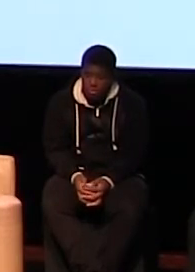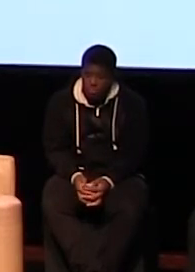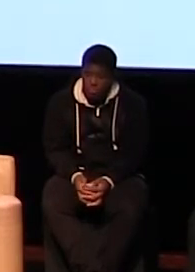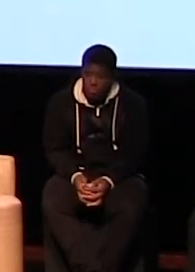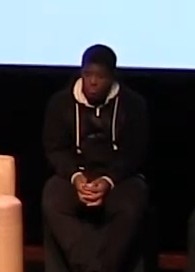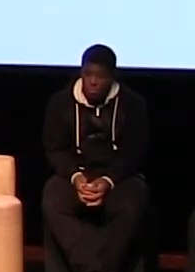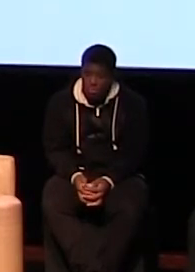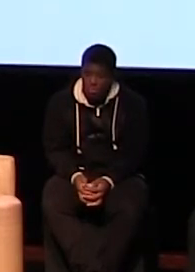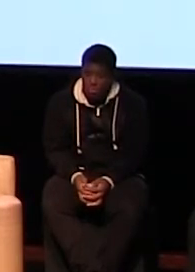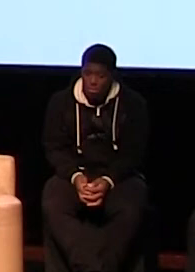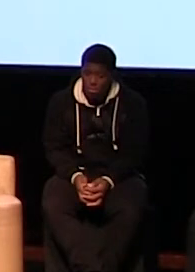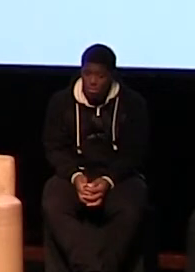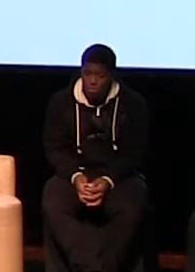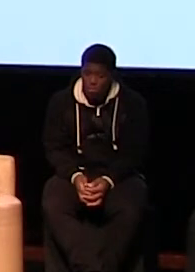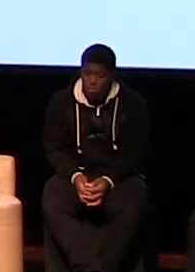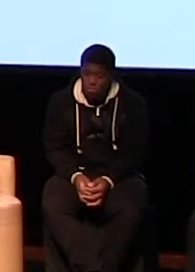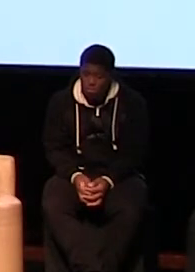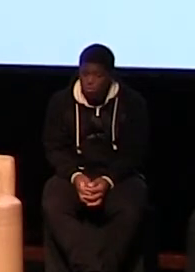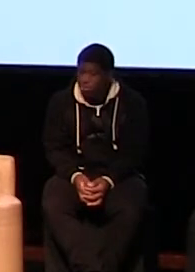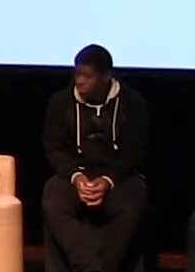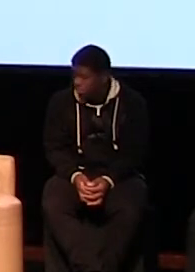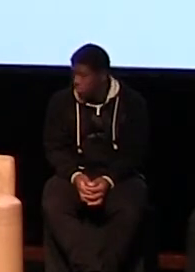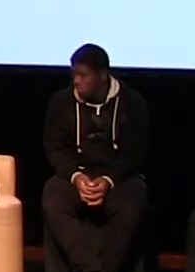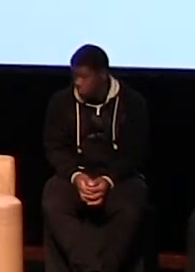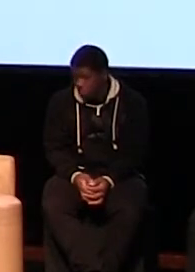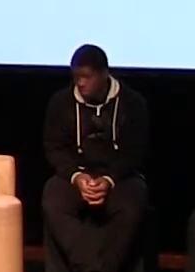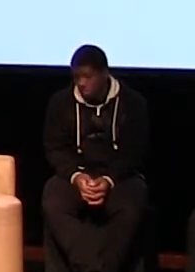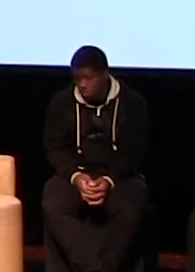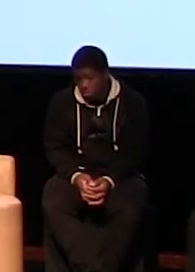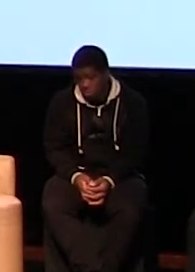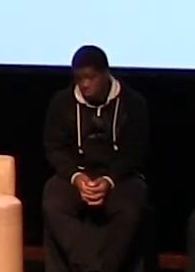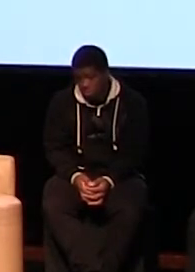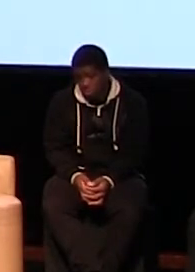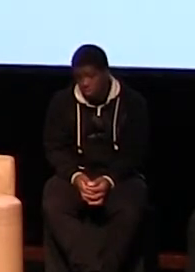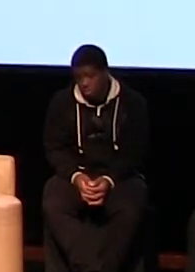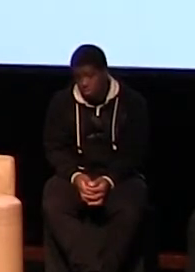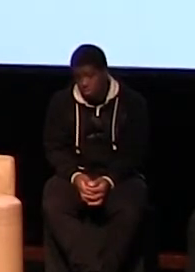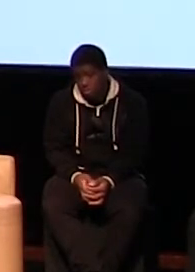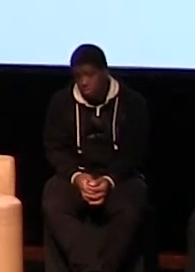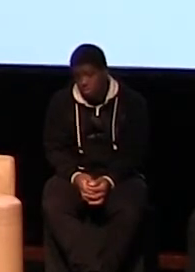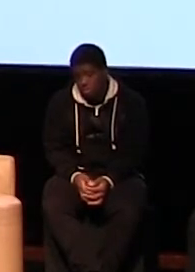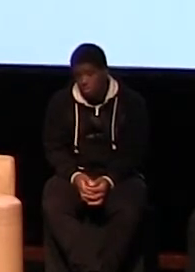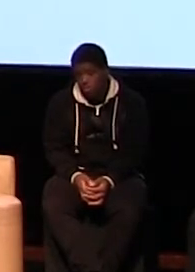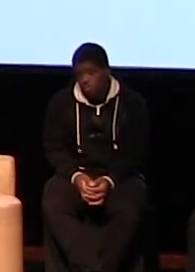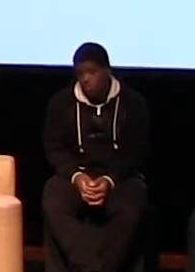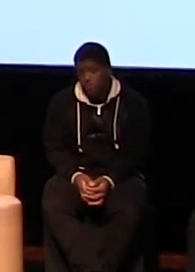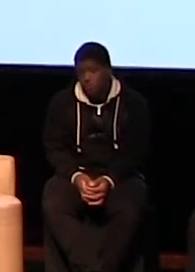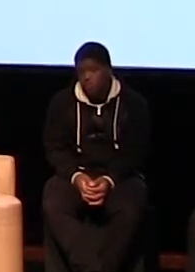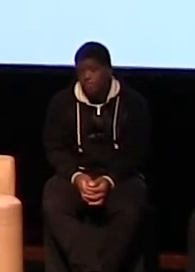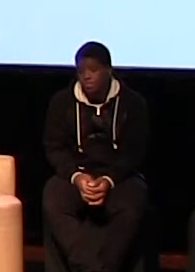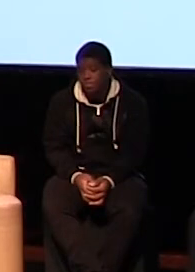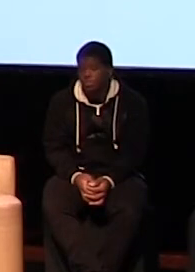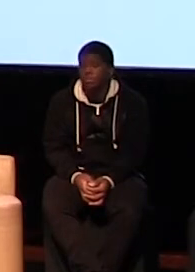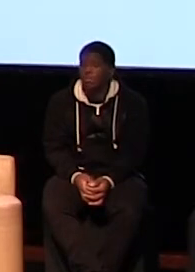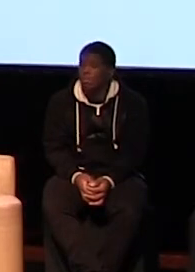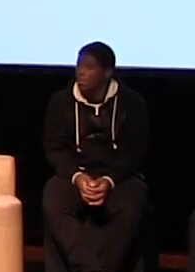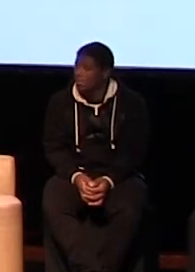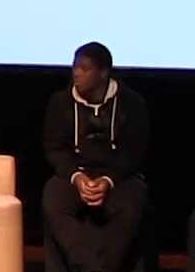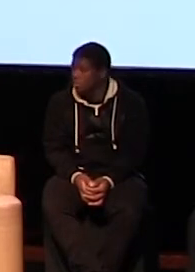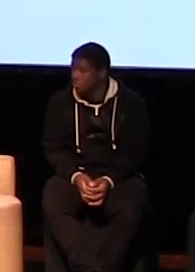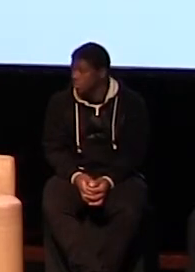no Brasil não há igualdade de condição de luta, né? A desigualdade das condições de luta é imensa,